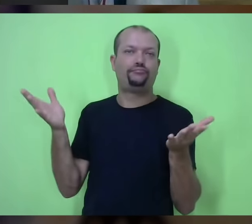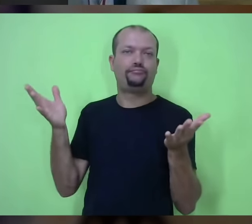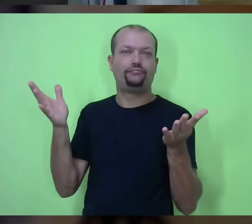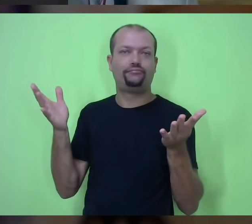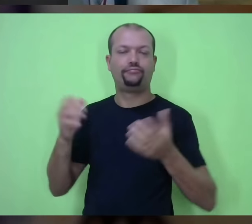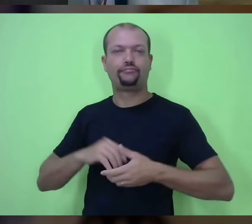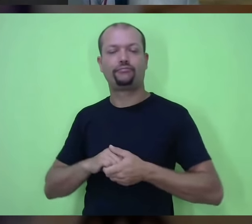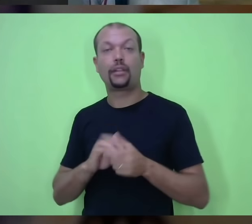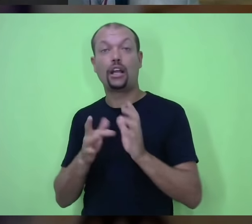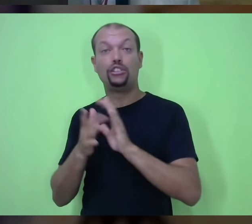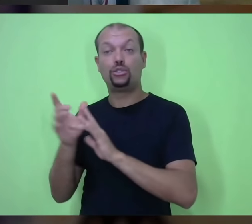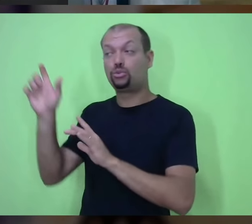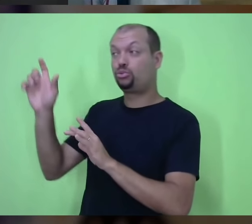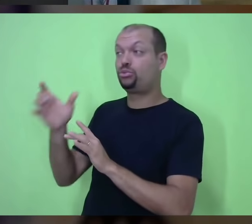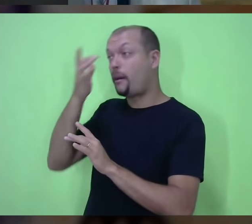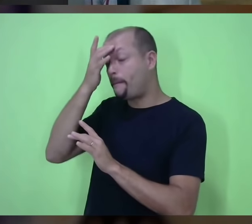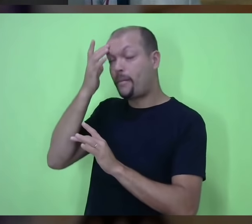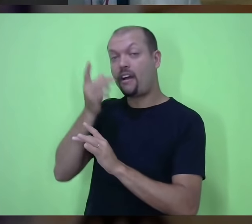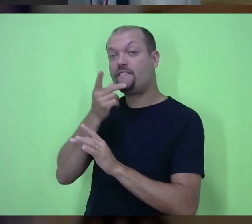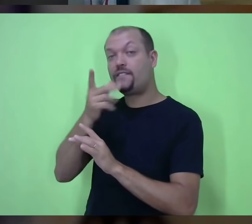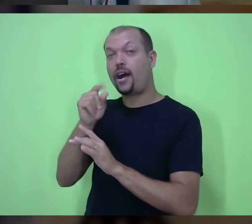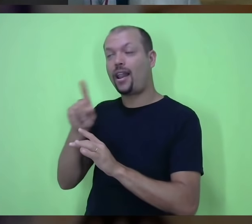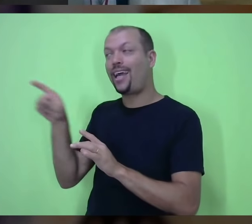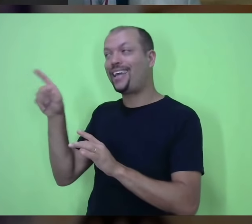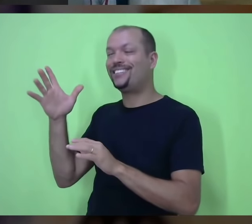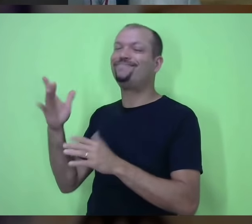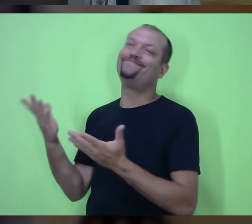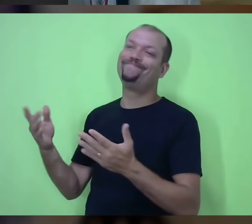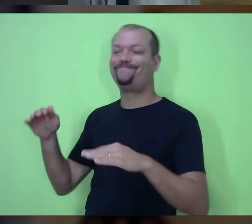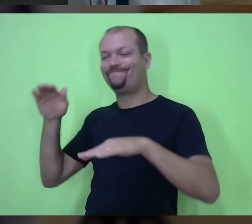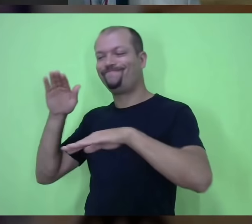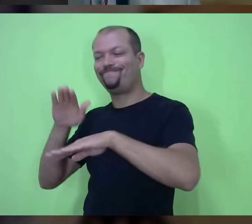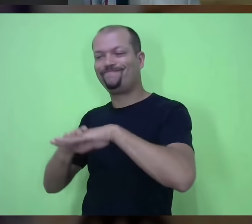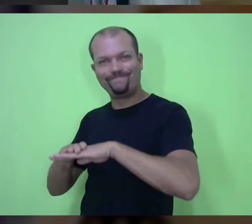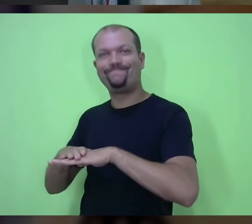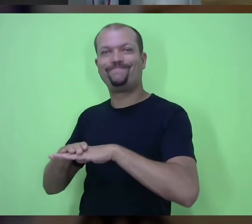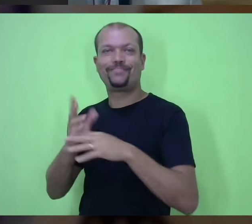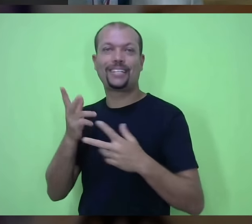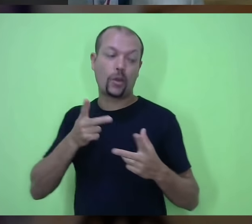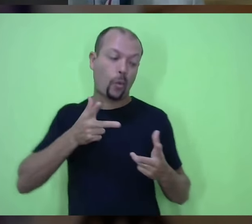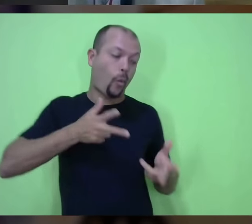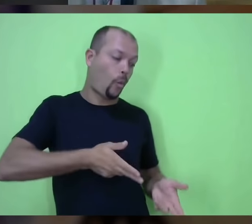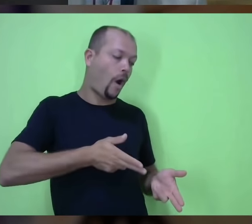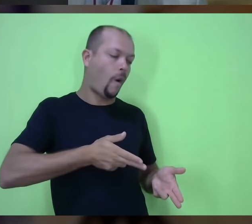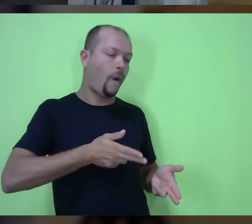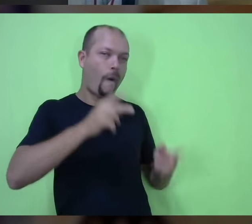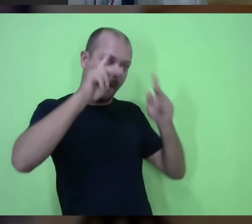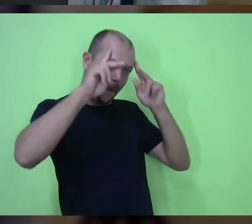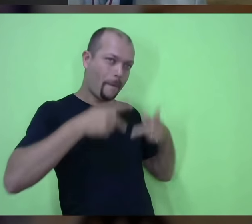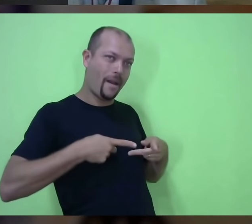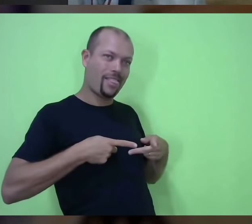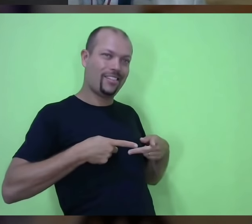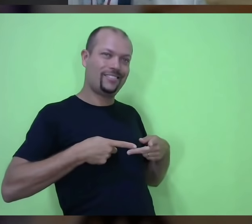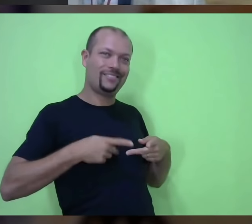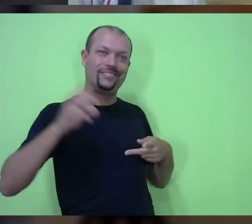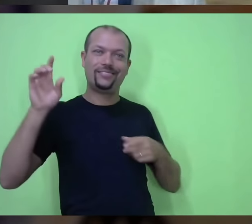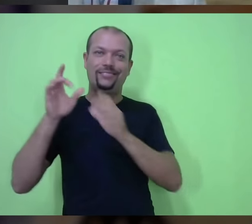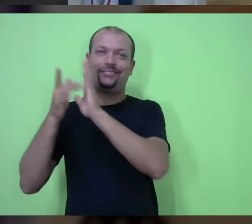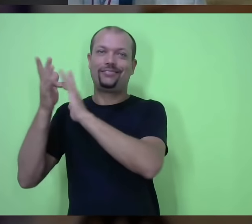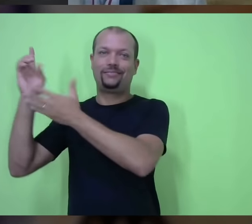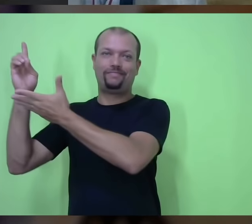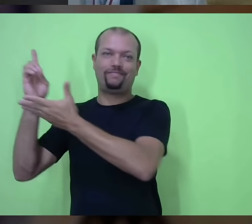Cristo, ele é apresentado como aquele que se sujeita à condição do ser humano. Então, ele não é